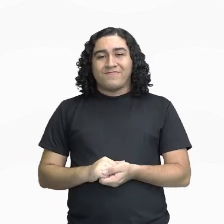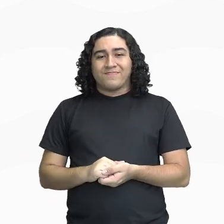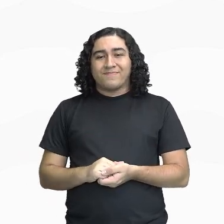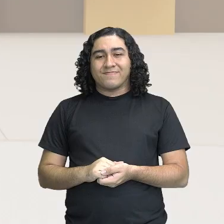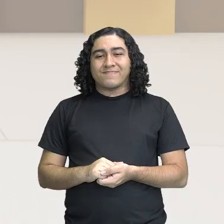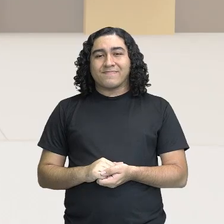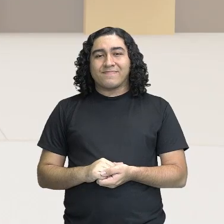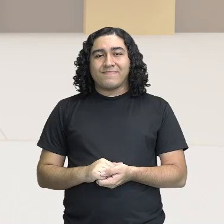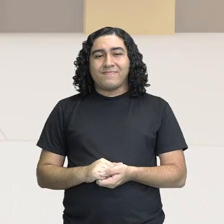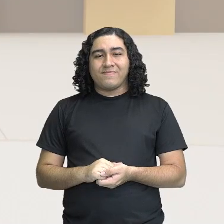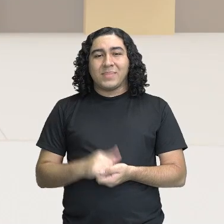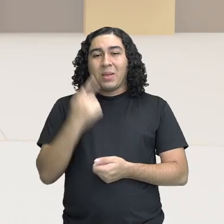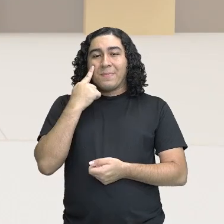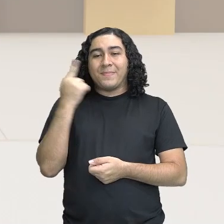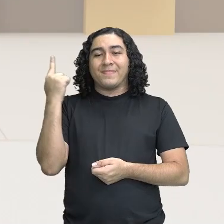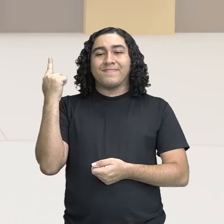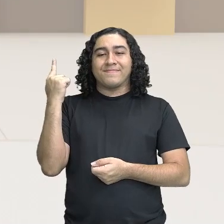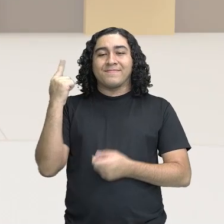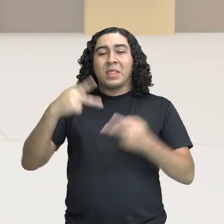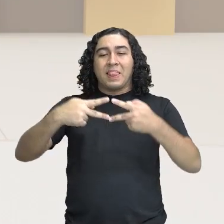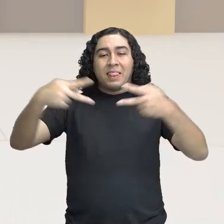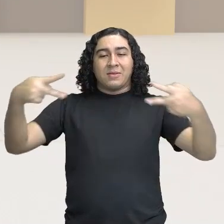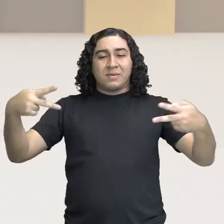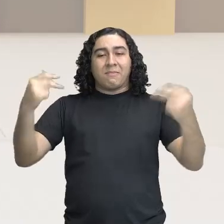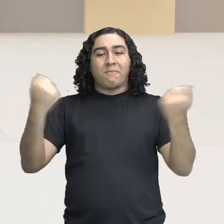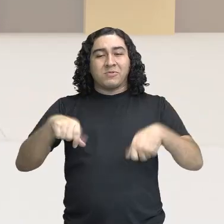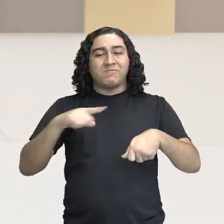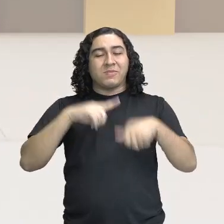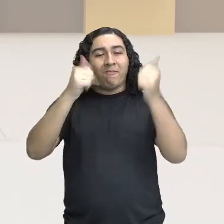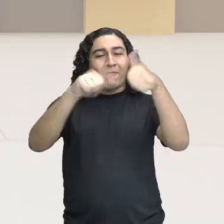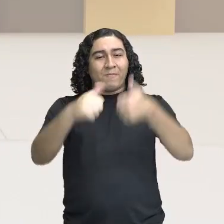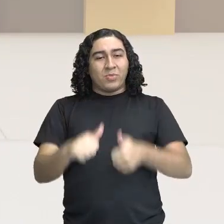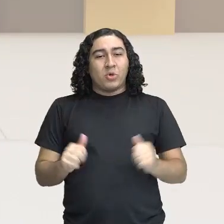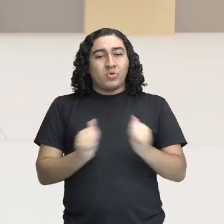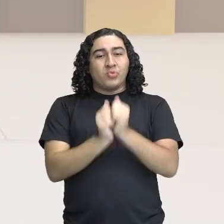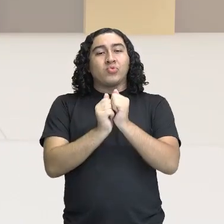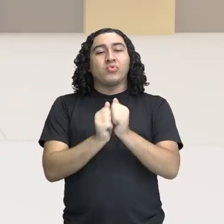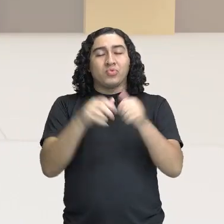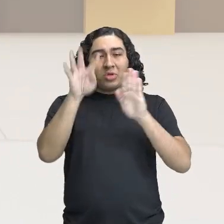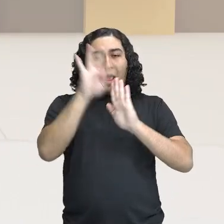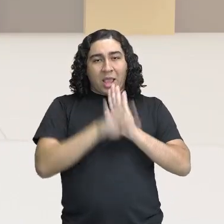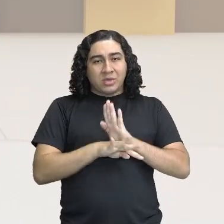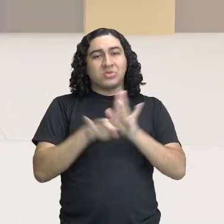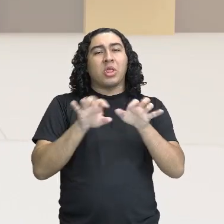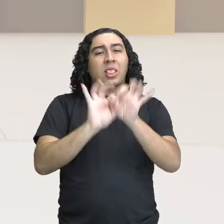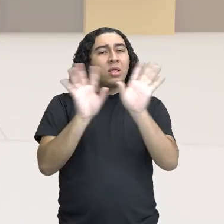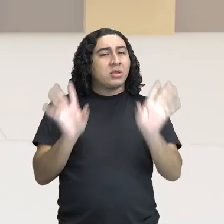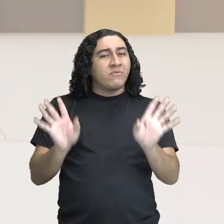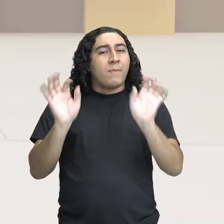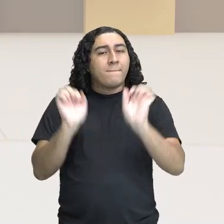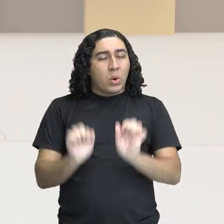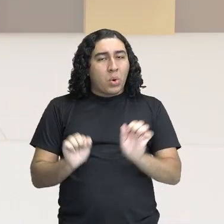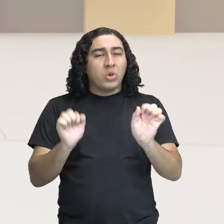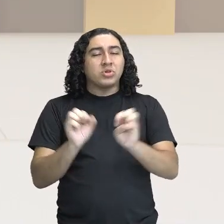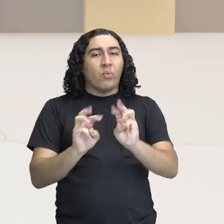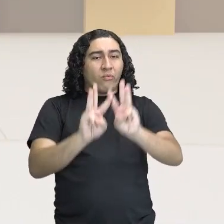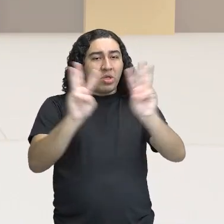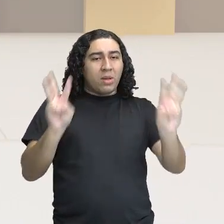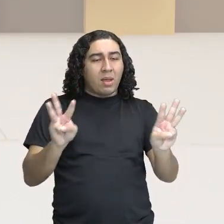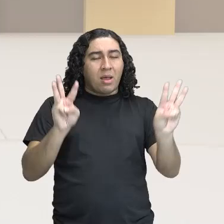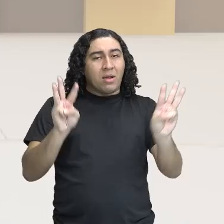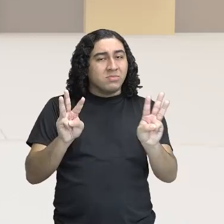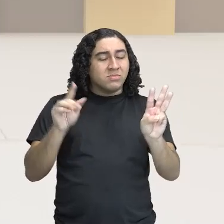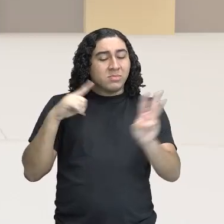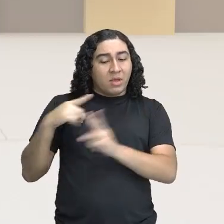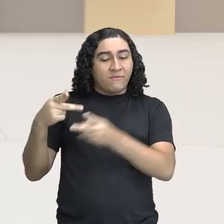lá. Então, a gente trouxe esse link aqui que vocês podem analisar, que está disponível para vocês visitarem.